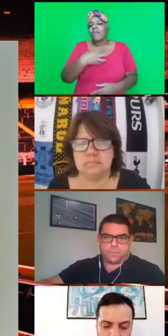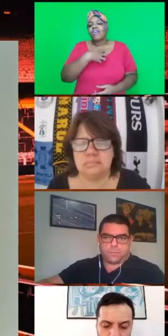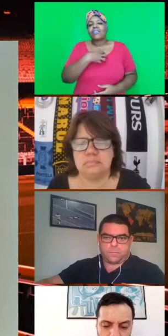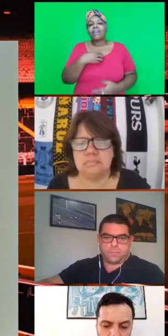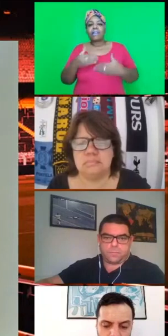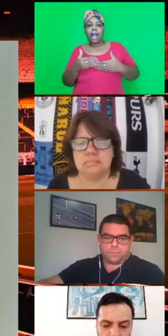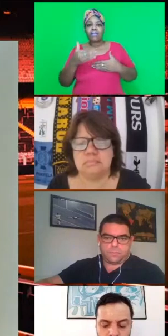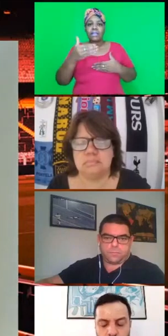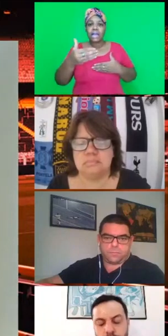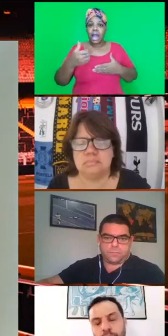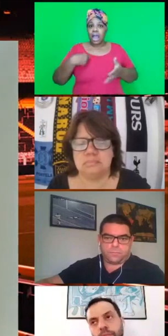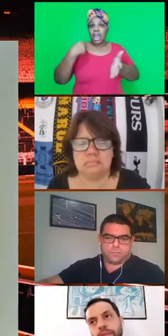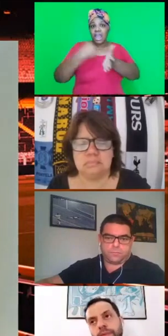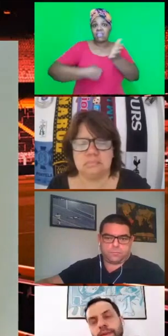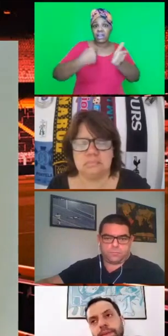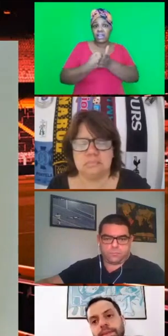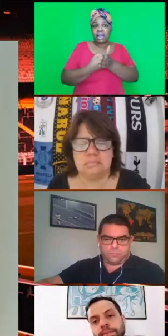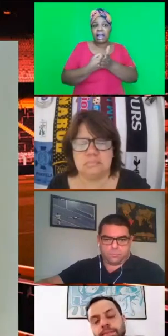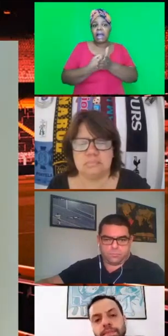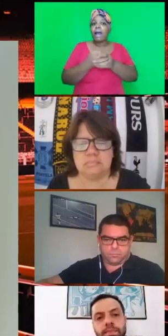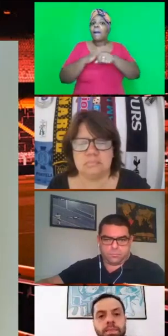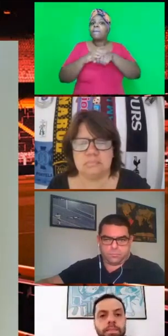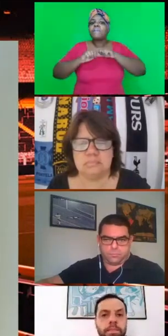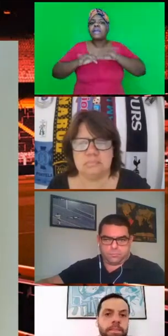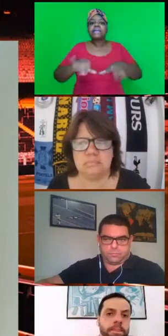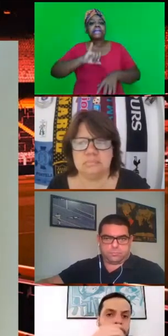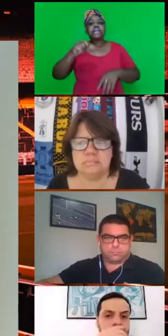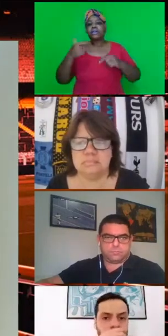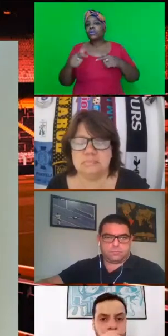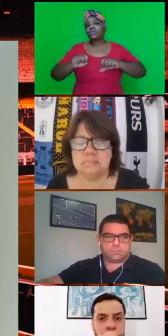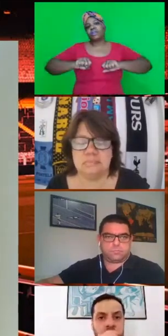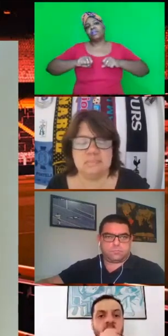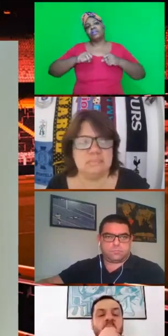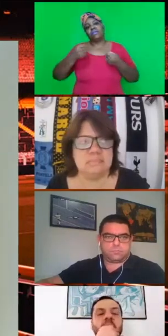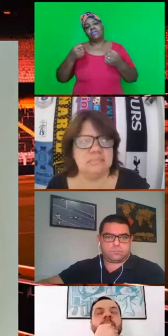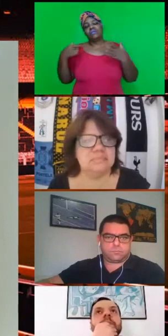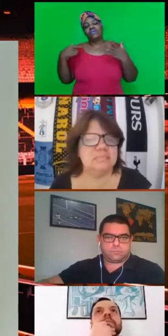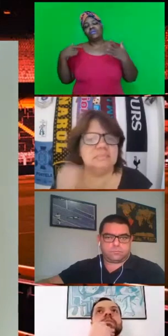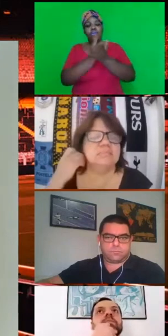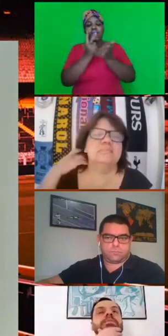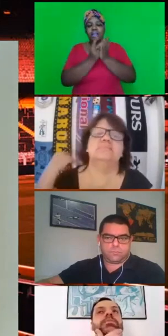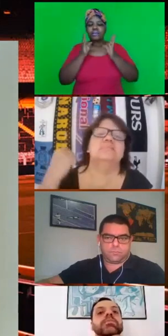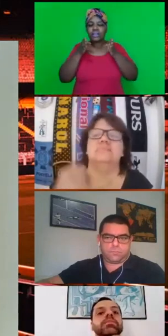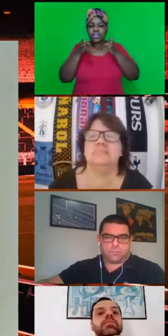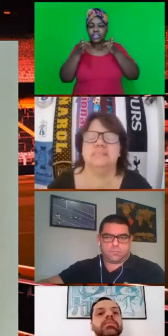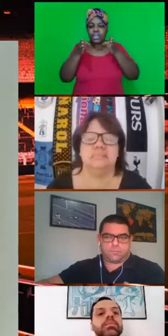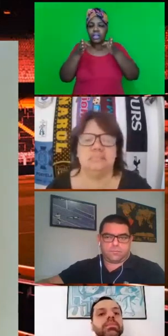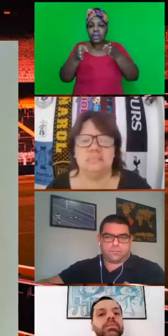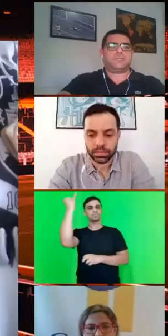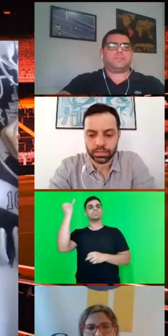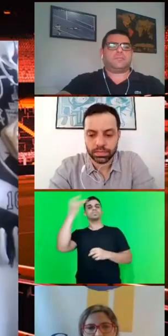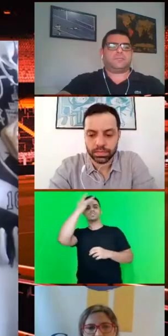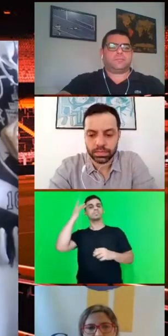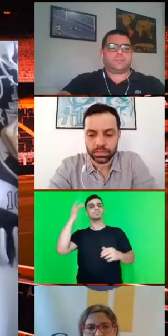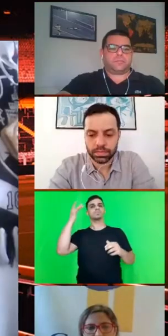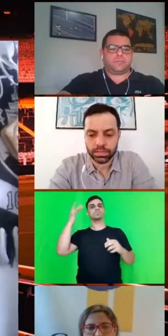Federal de Psicologia realizou, na última terça-feira, uma live sobre o retorno das competições esportivas em tempos de pandemia.